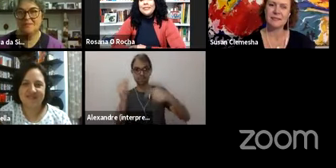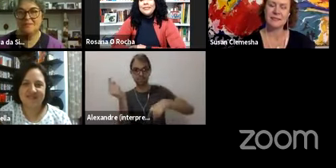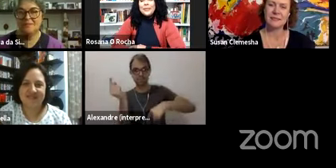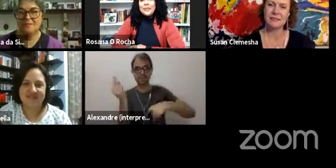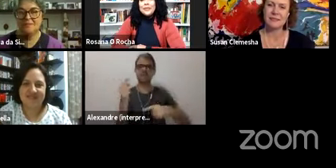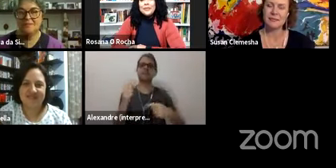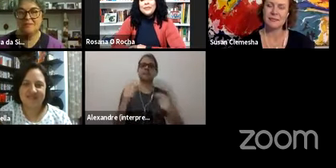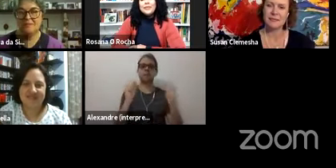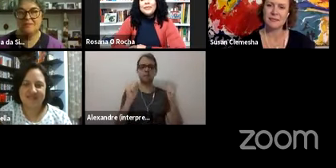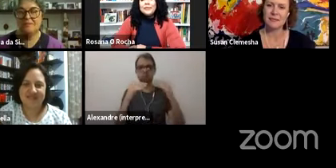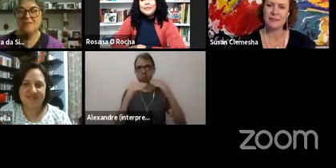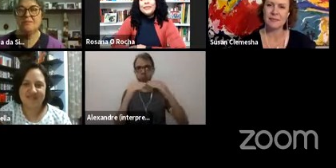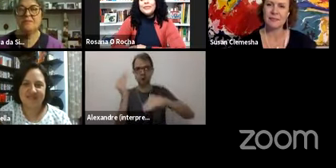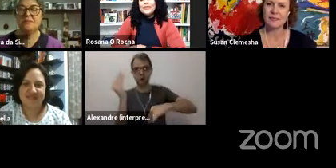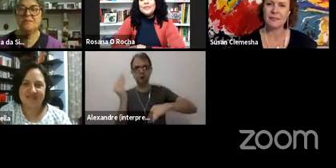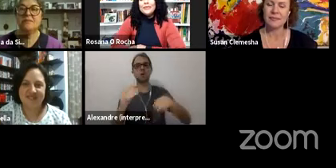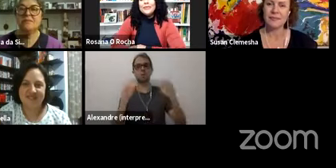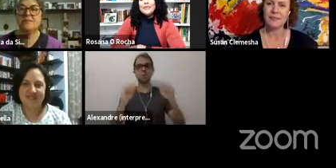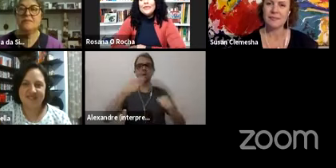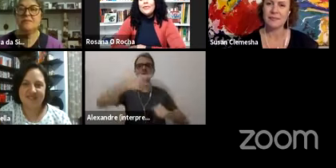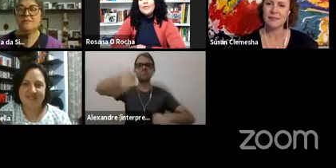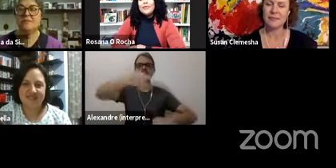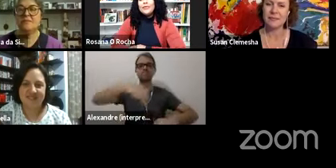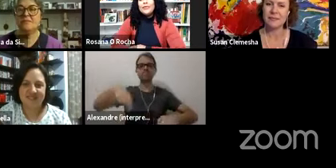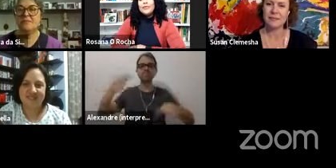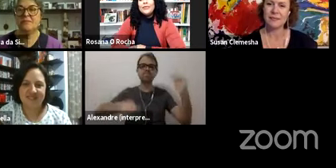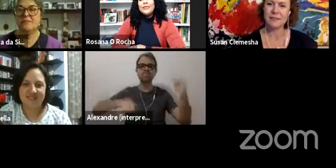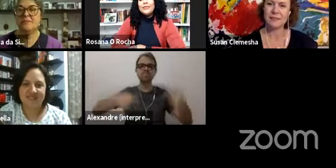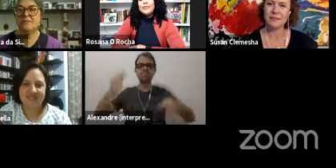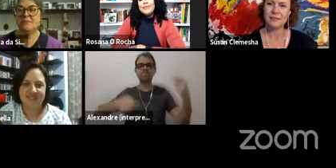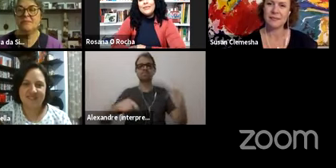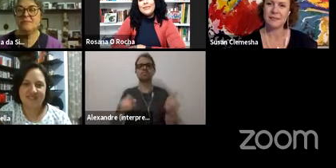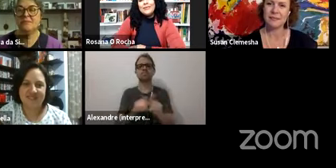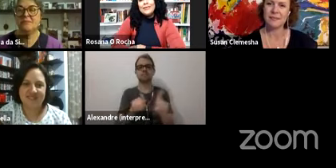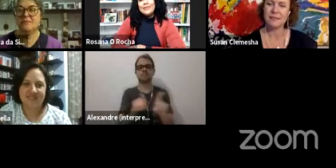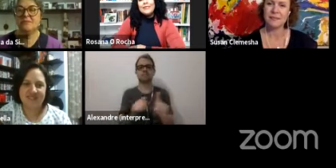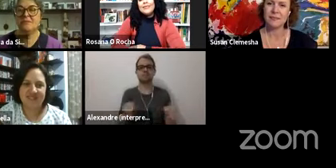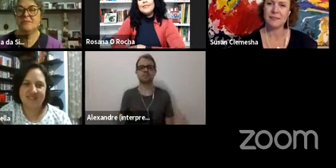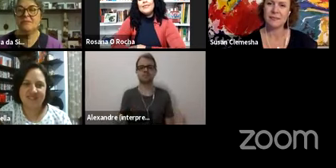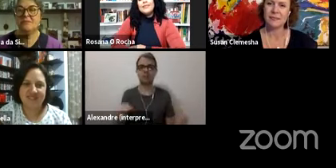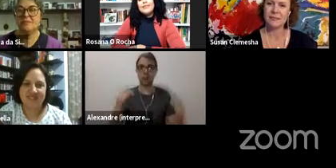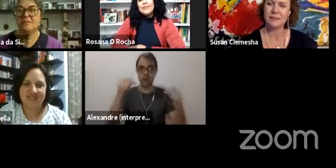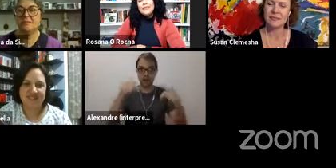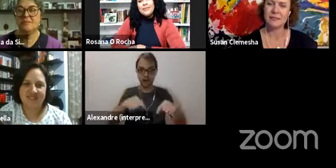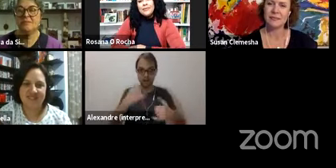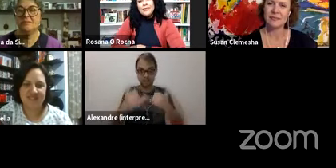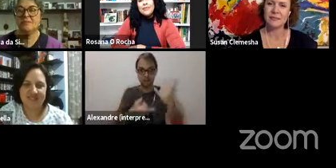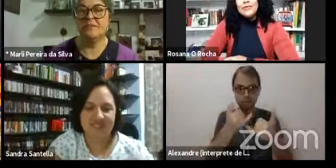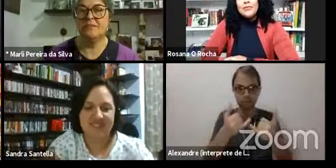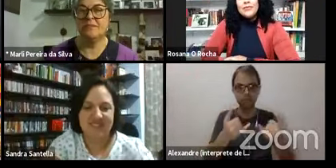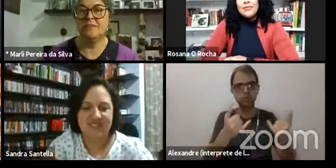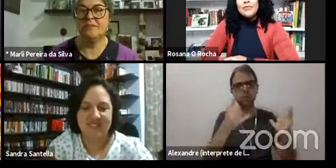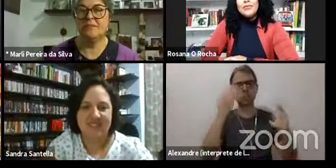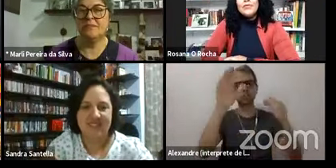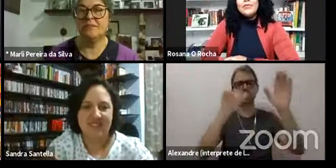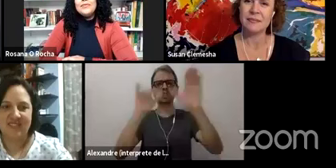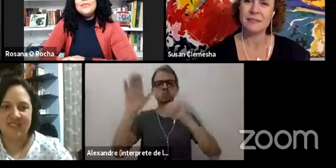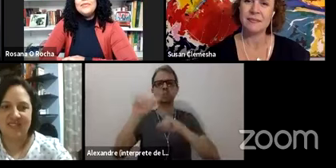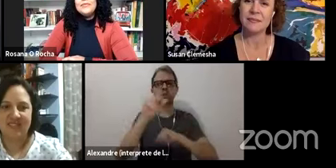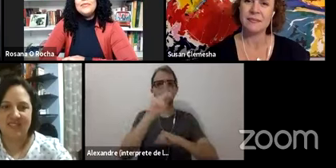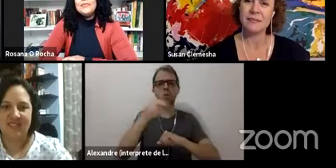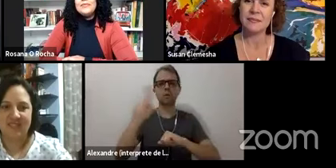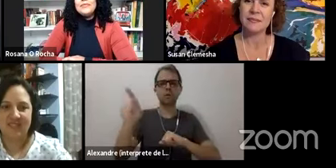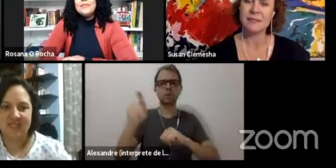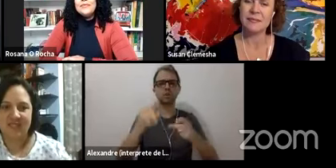mais intrigante. Nessa brincada, a gente reúne professores, coordenadores ou gestores